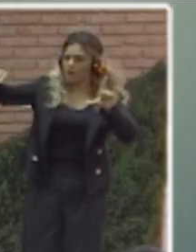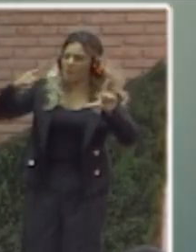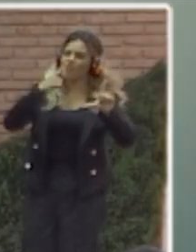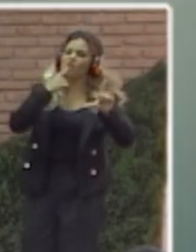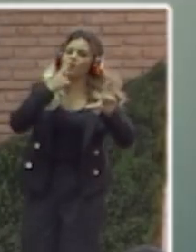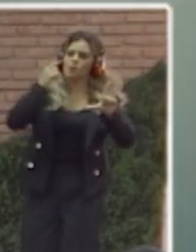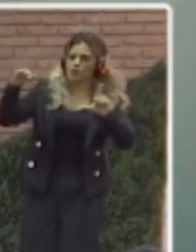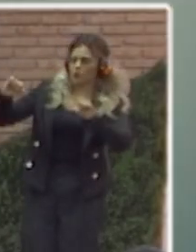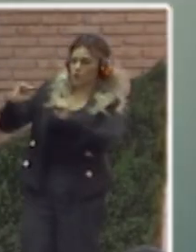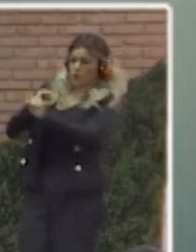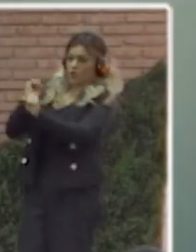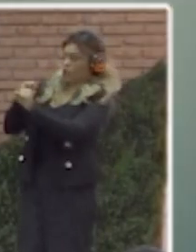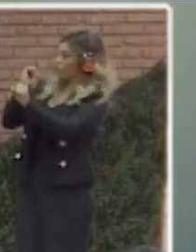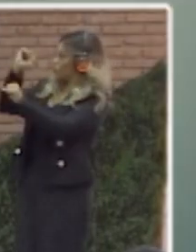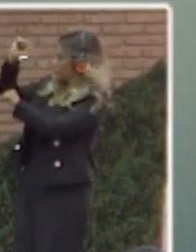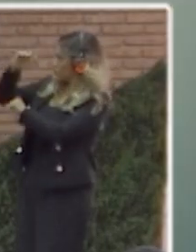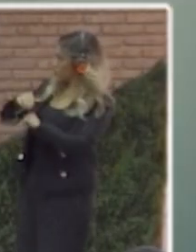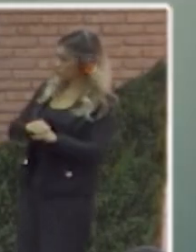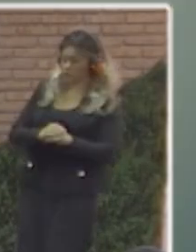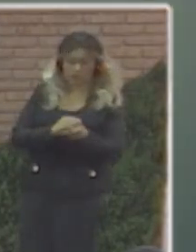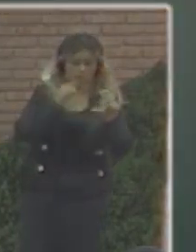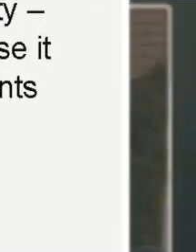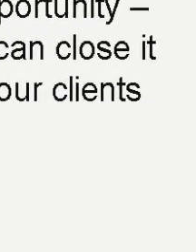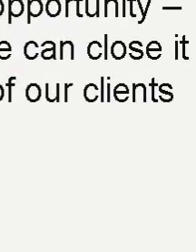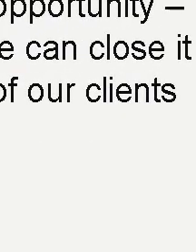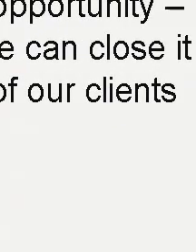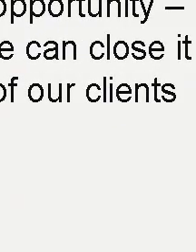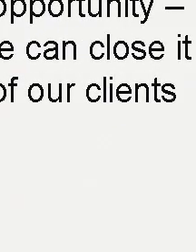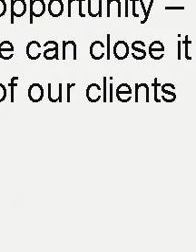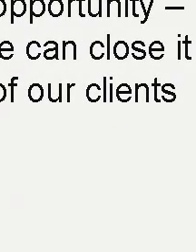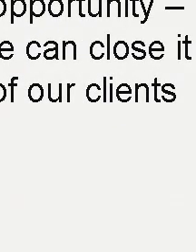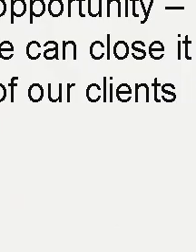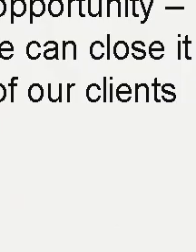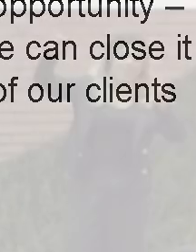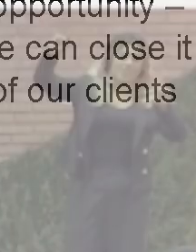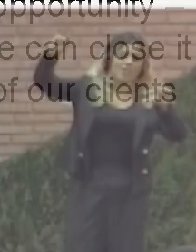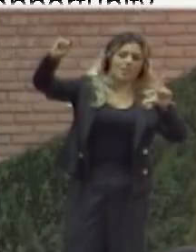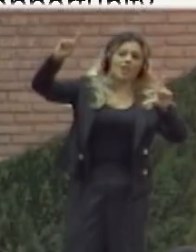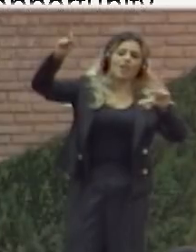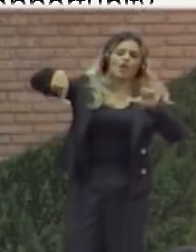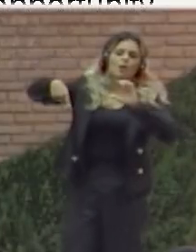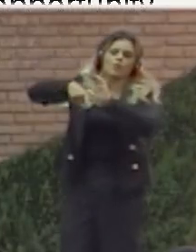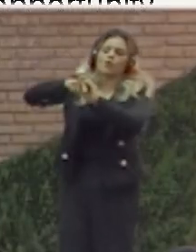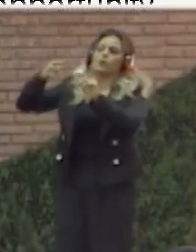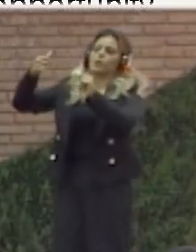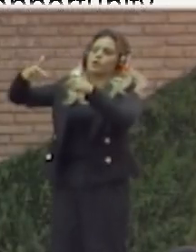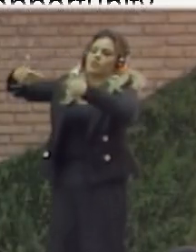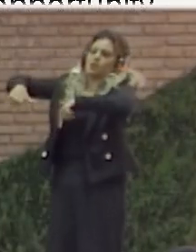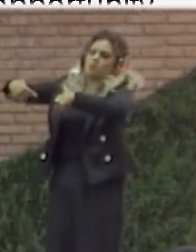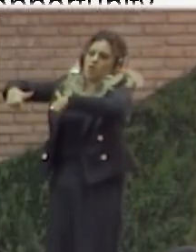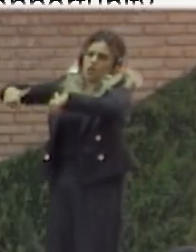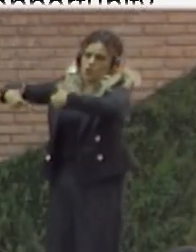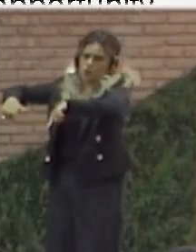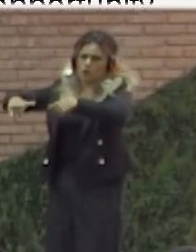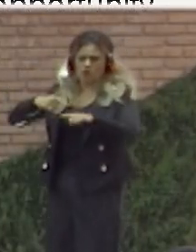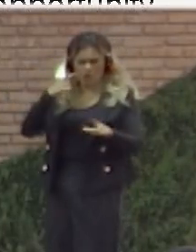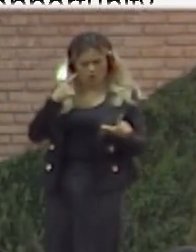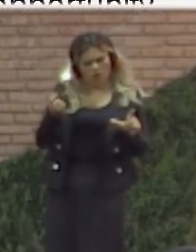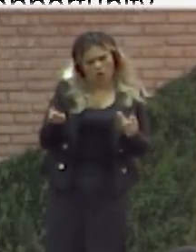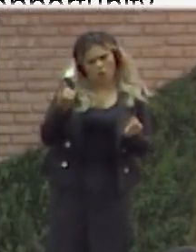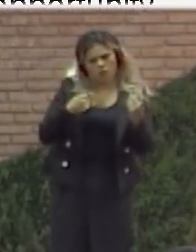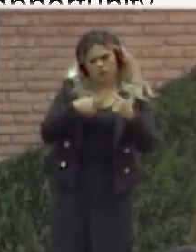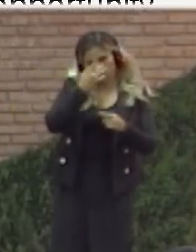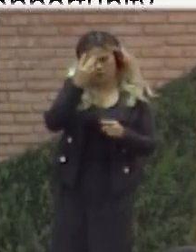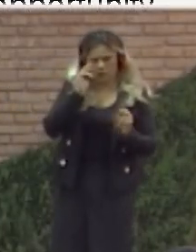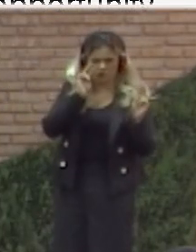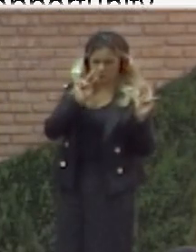civil. E a linha cinza é a industrialização de manufatura. Enquanto algumas pessoas podem